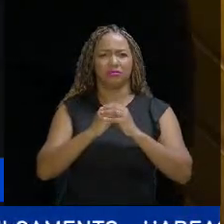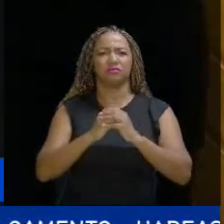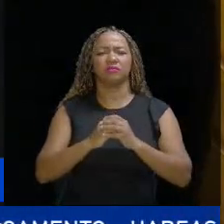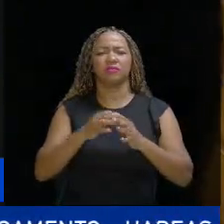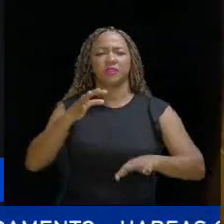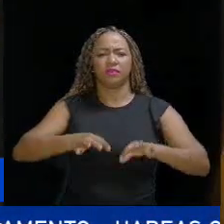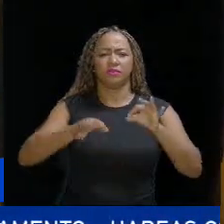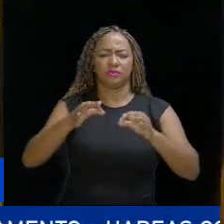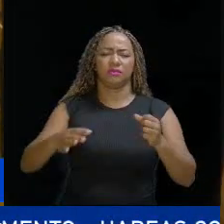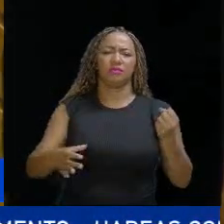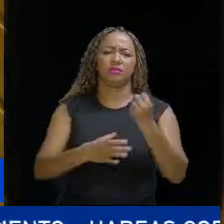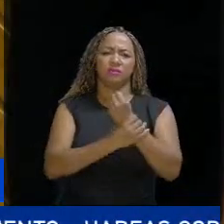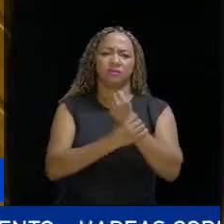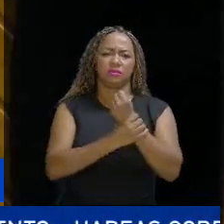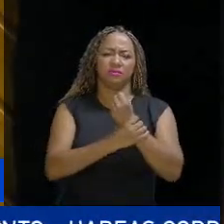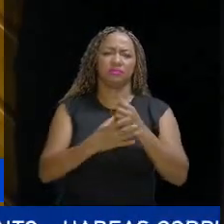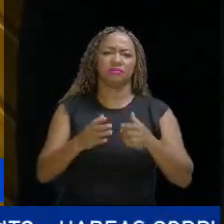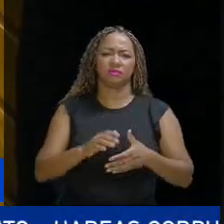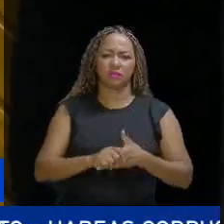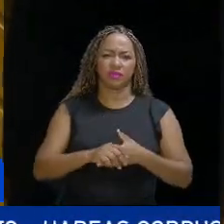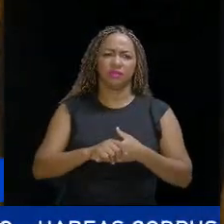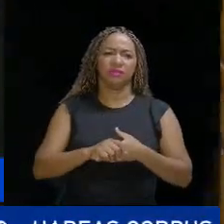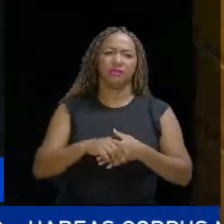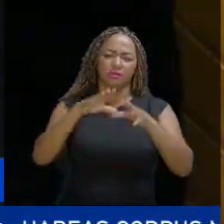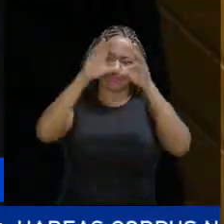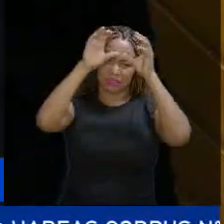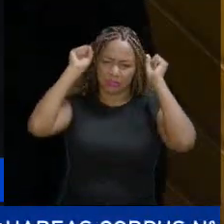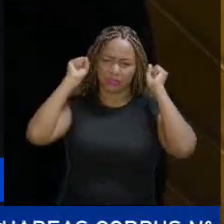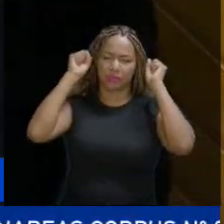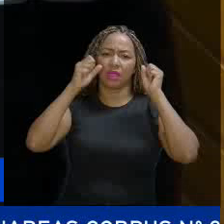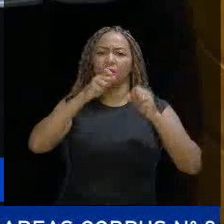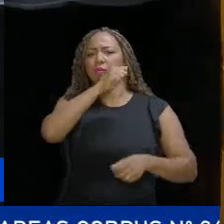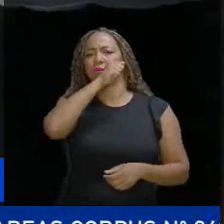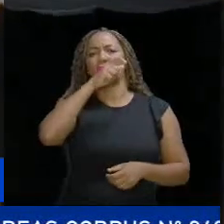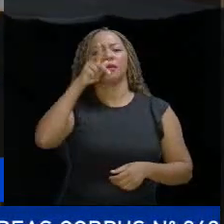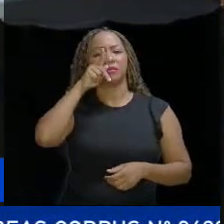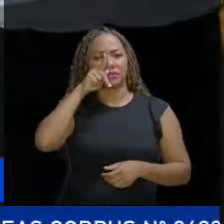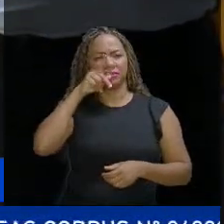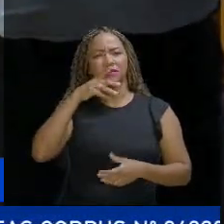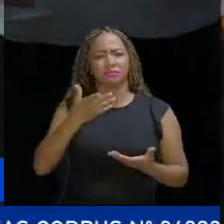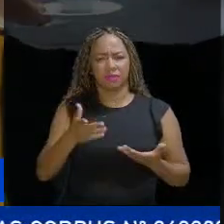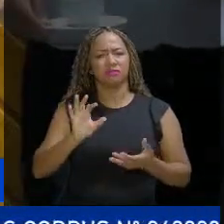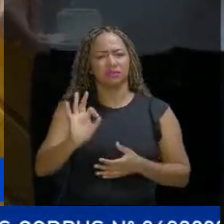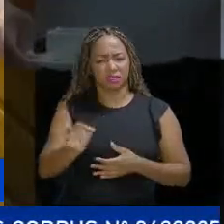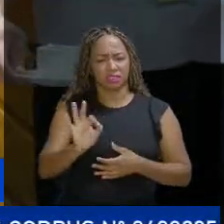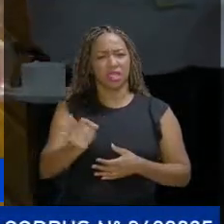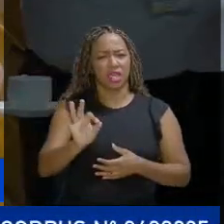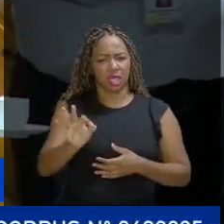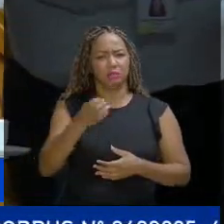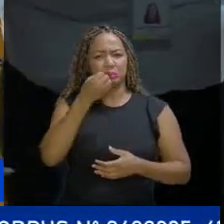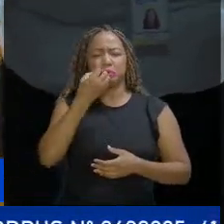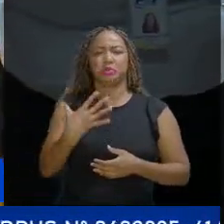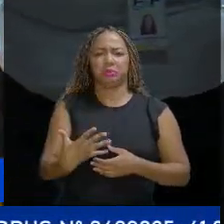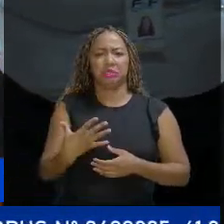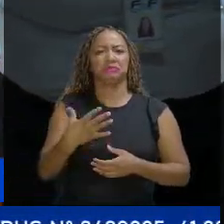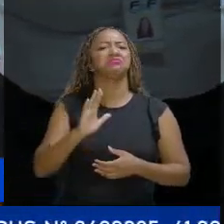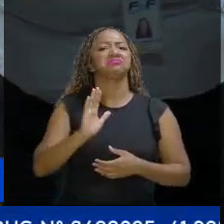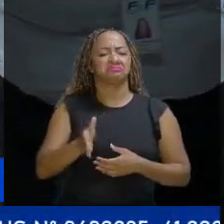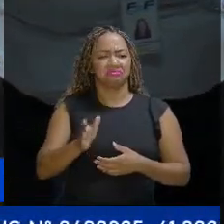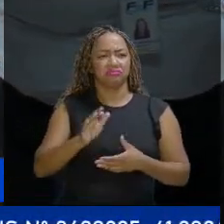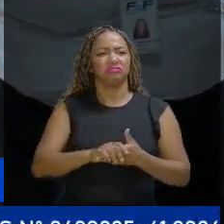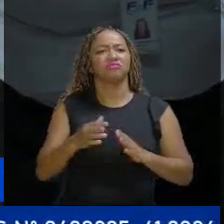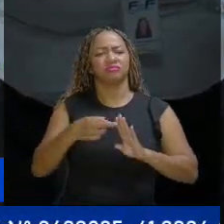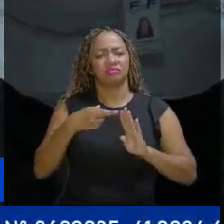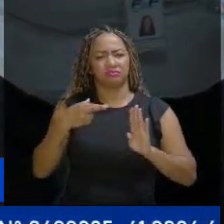das garantias. E o Tribunal Eleitoral Regional aqui do Amapá fez muito bem isso. E já